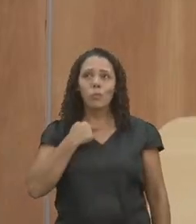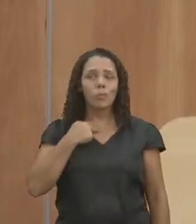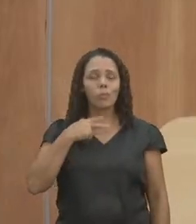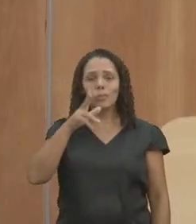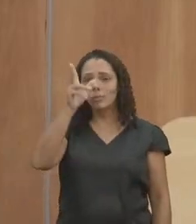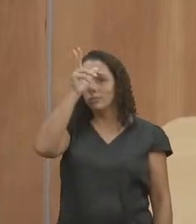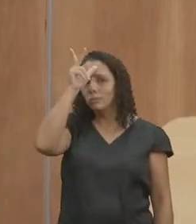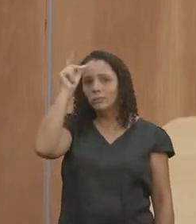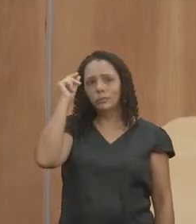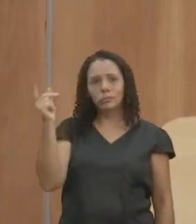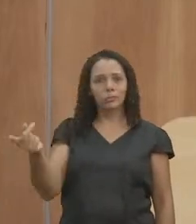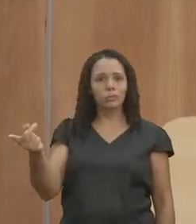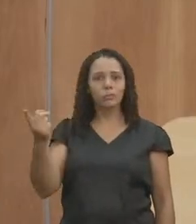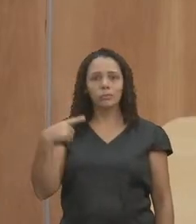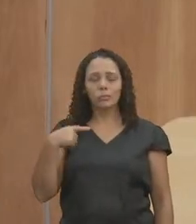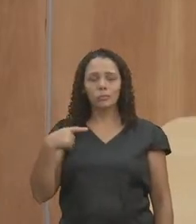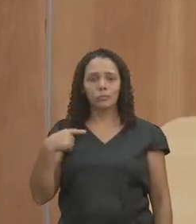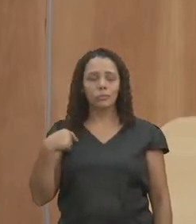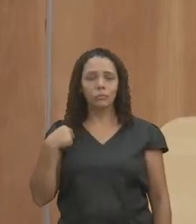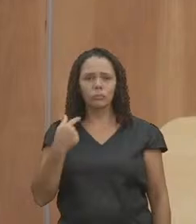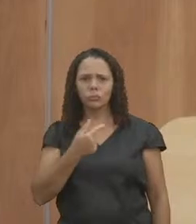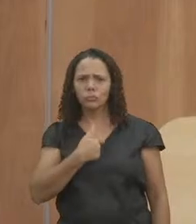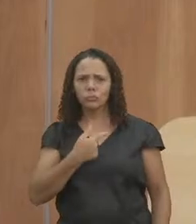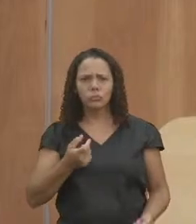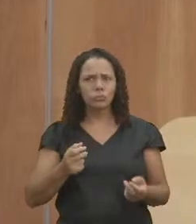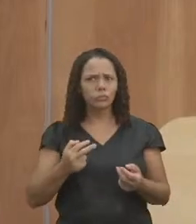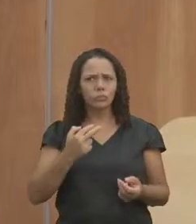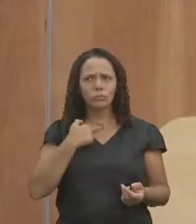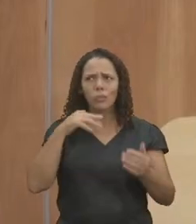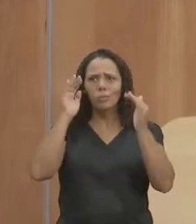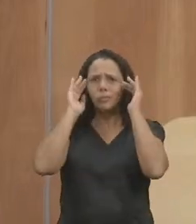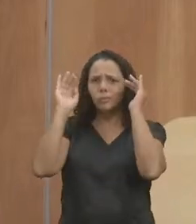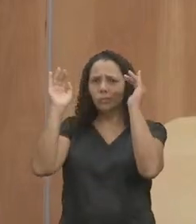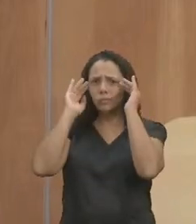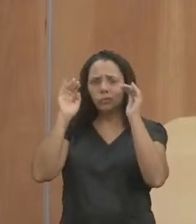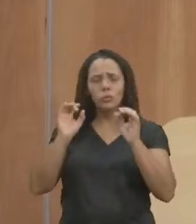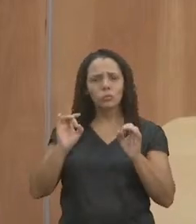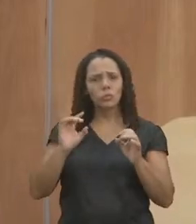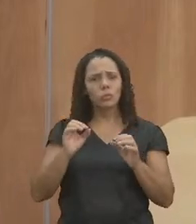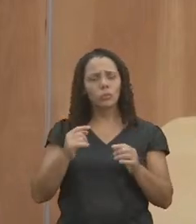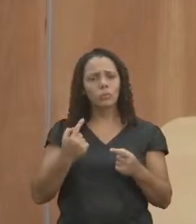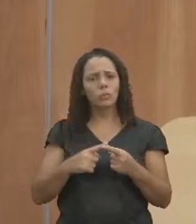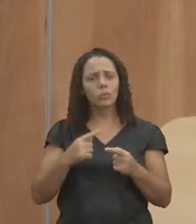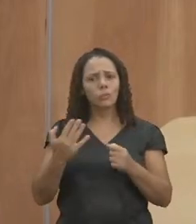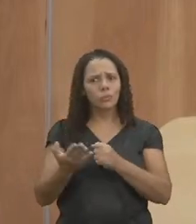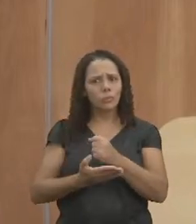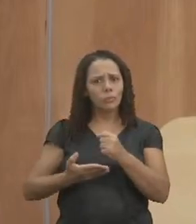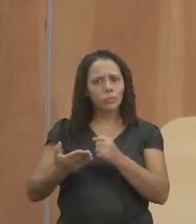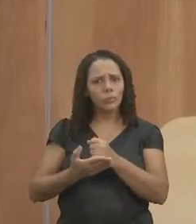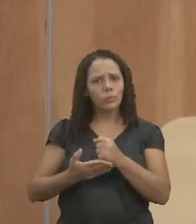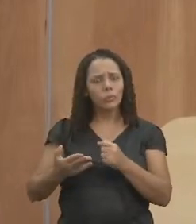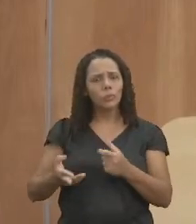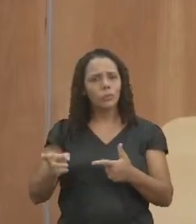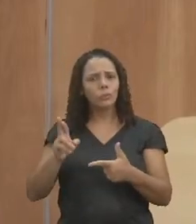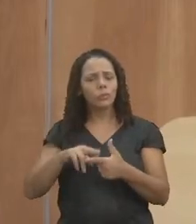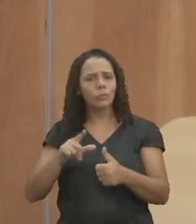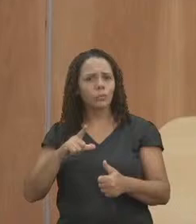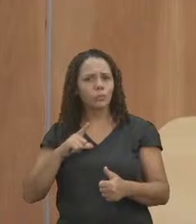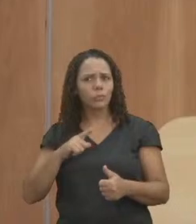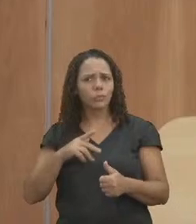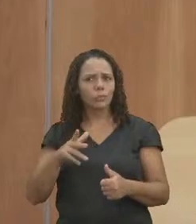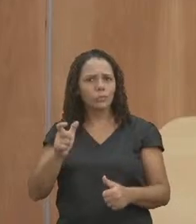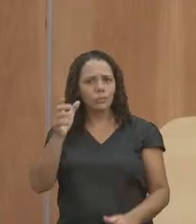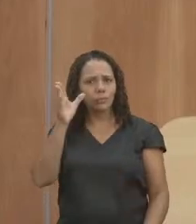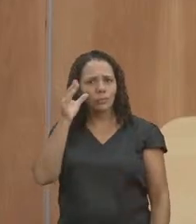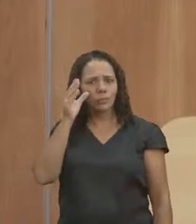pode fechar os olhos e defender tudo que o prefeito faz só porque é da base, só porque tem cargo, só porque tem interesse. Não é assim que